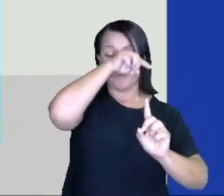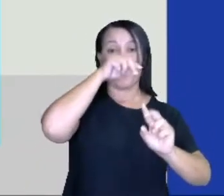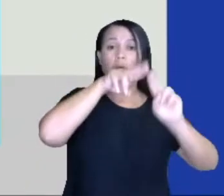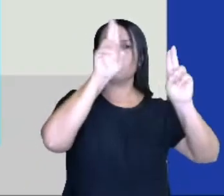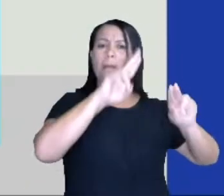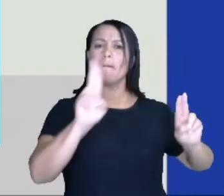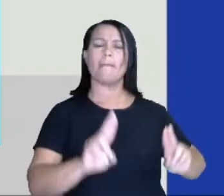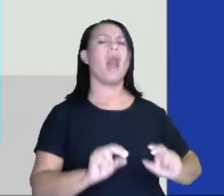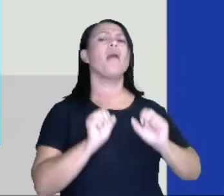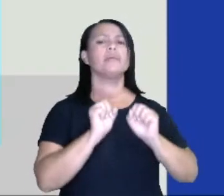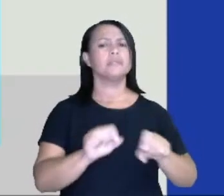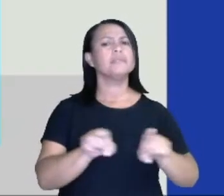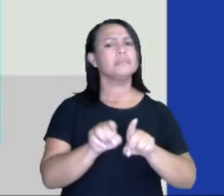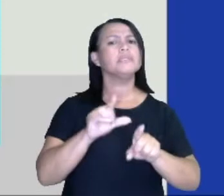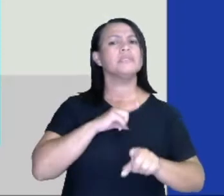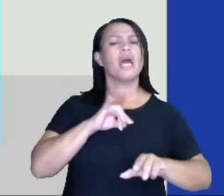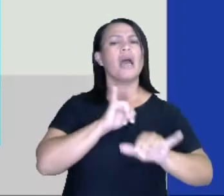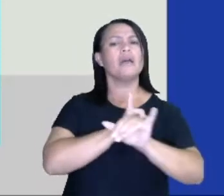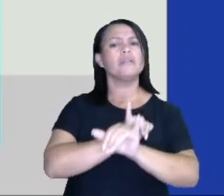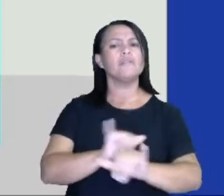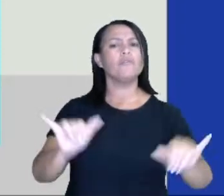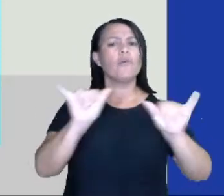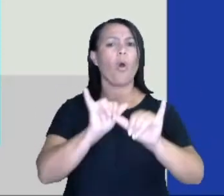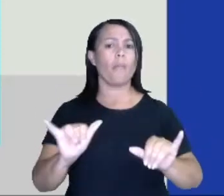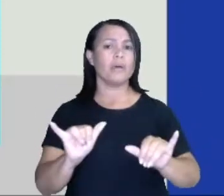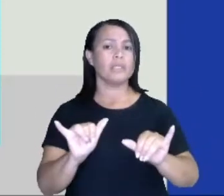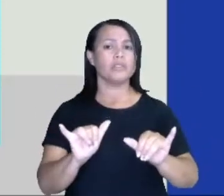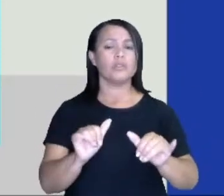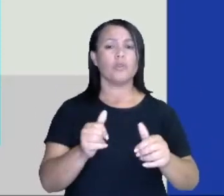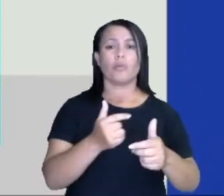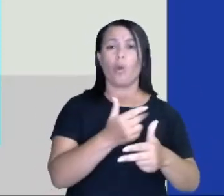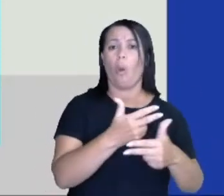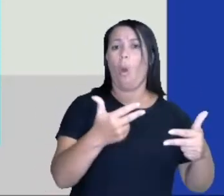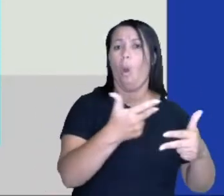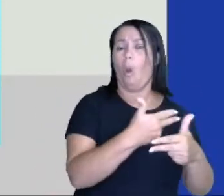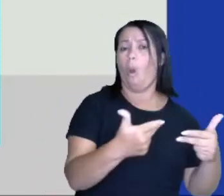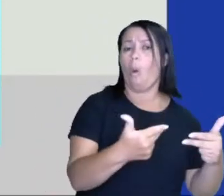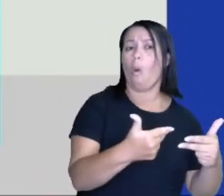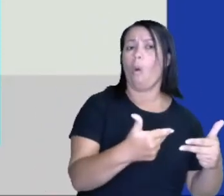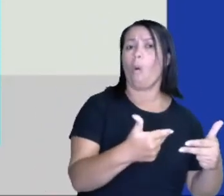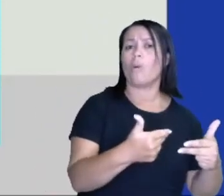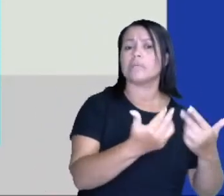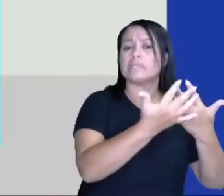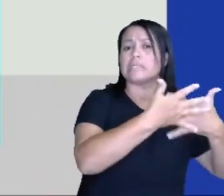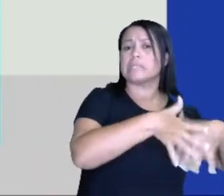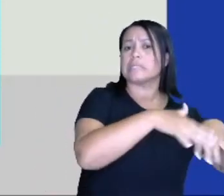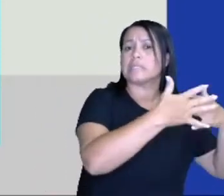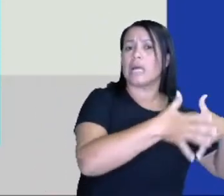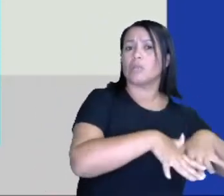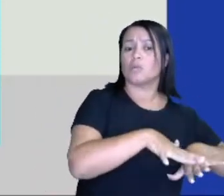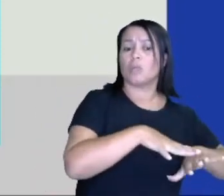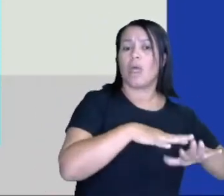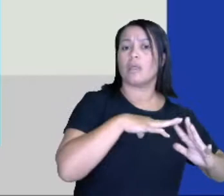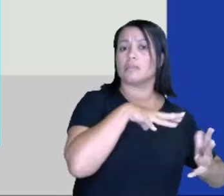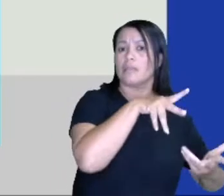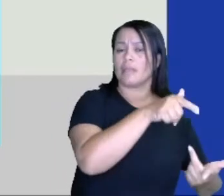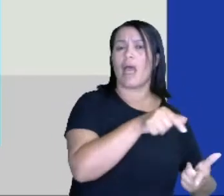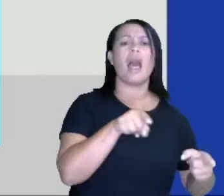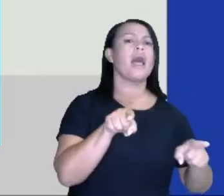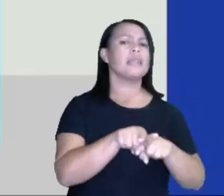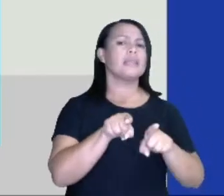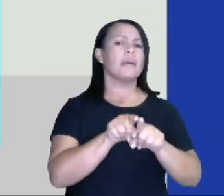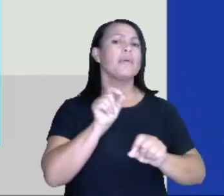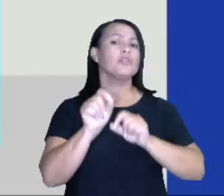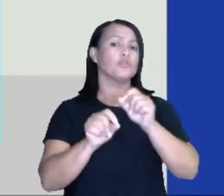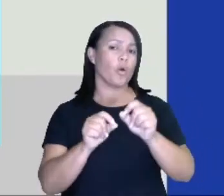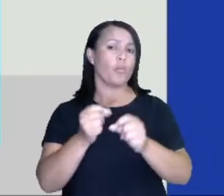mapas fornecem informações sobre aspectos físicos, que também são chamados de naturais da superfície terrestre, e sobre